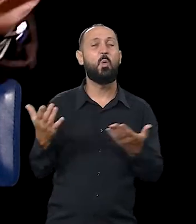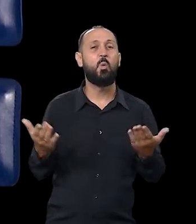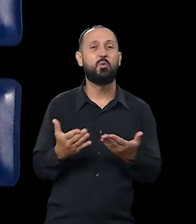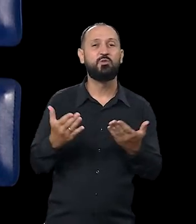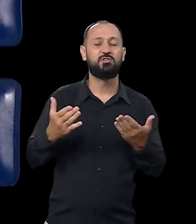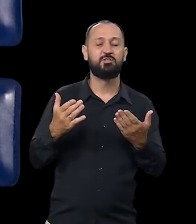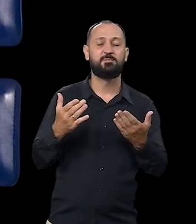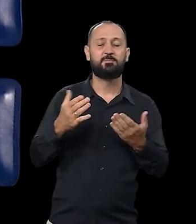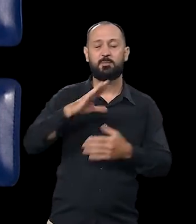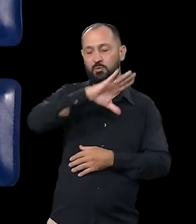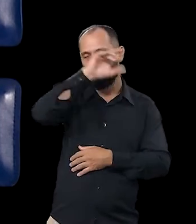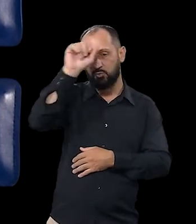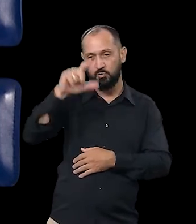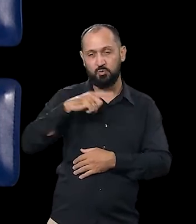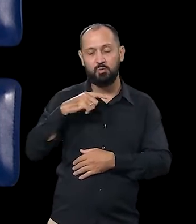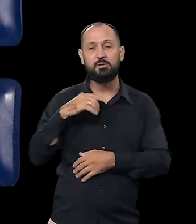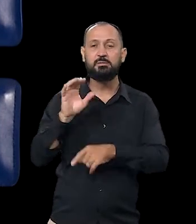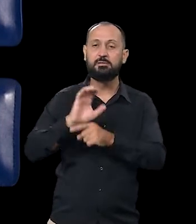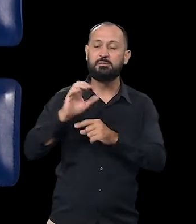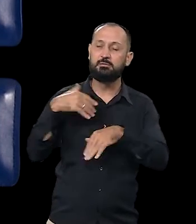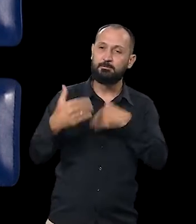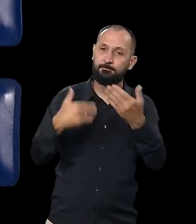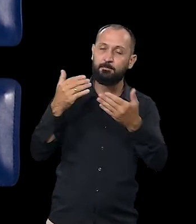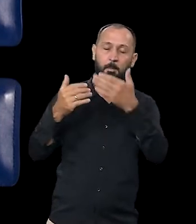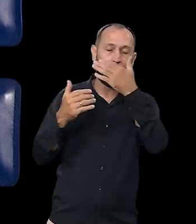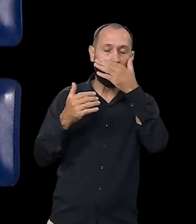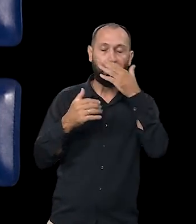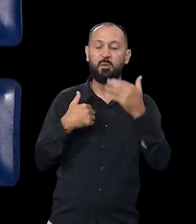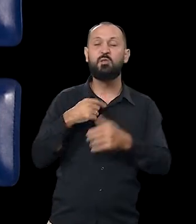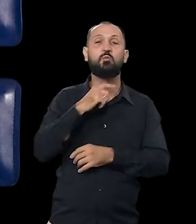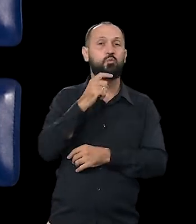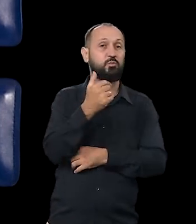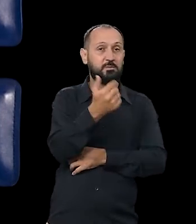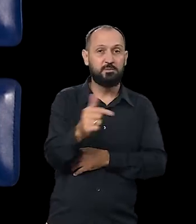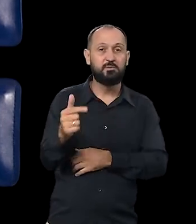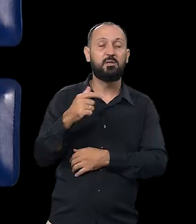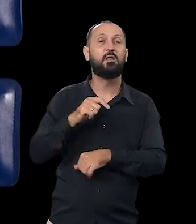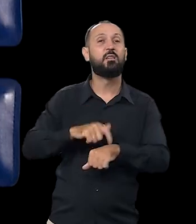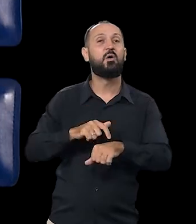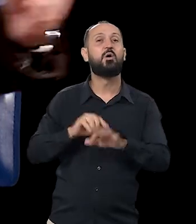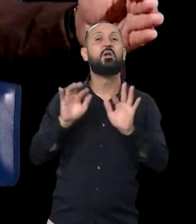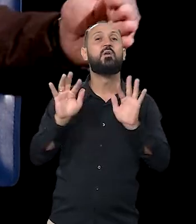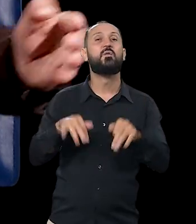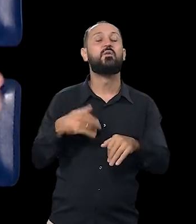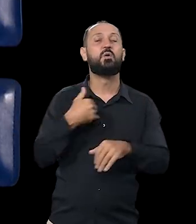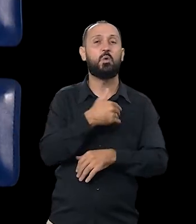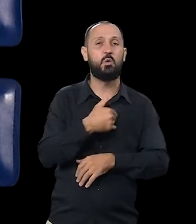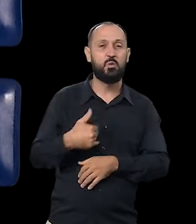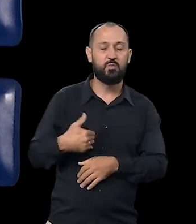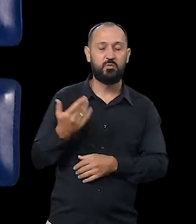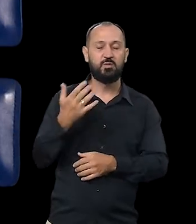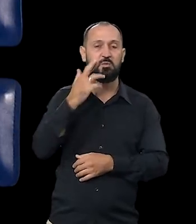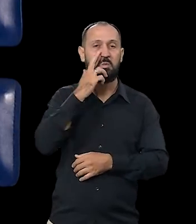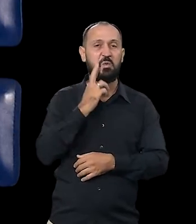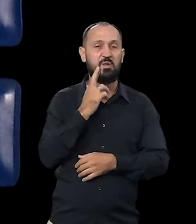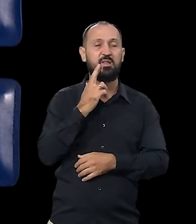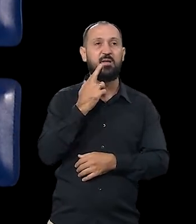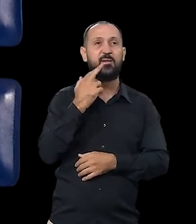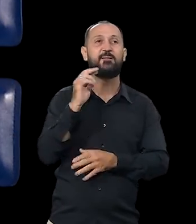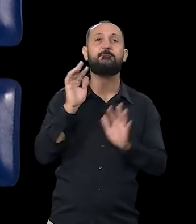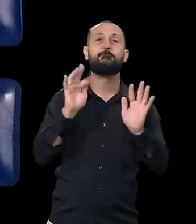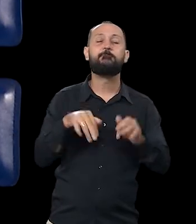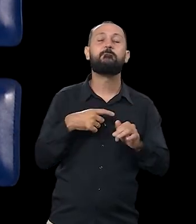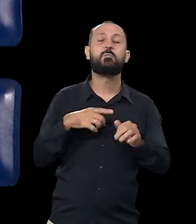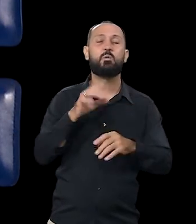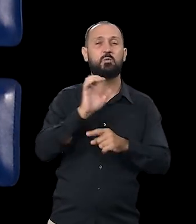Então, Mato Grosso do Sul, um estado que cresce, vai continuar crescendo, e eu não tenho dúvida nenhuma que ao findar do governo Riedel,